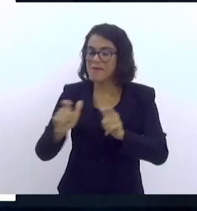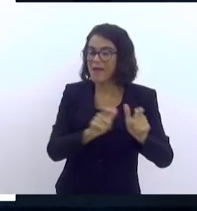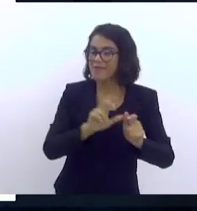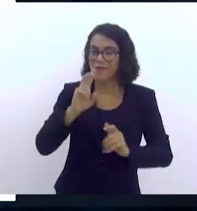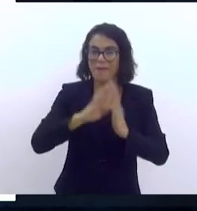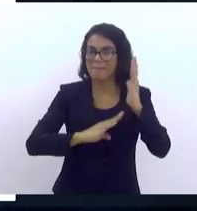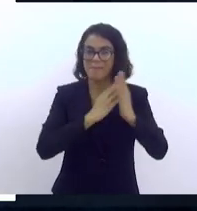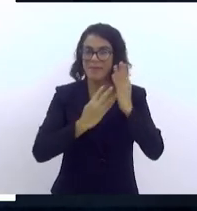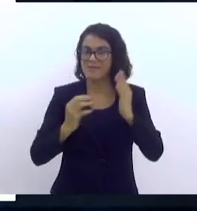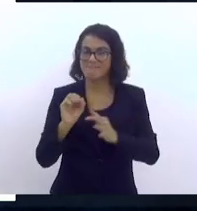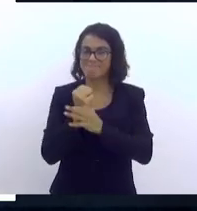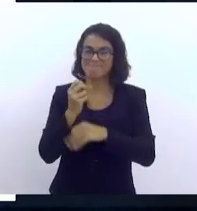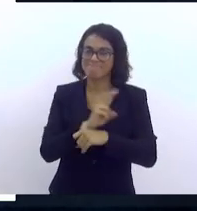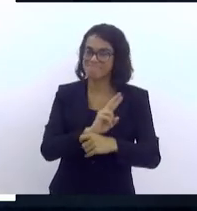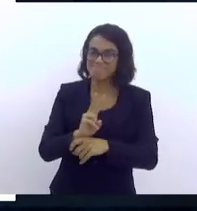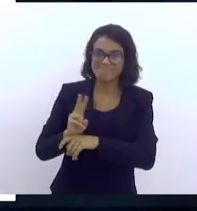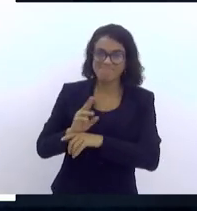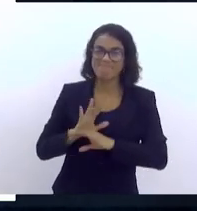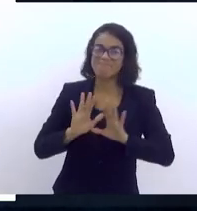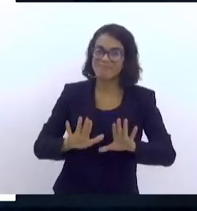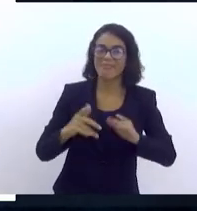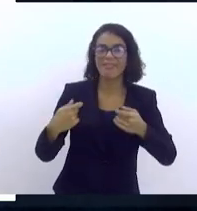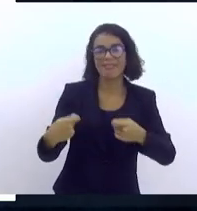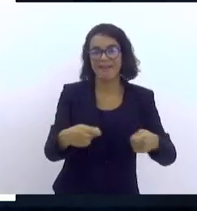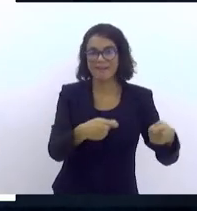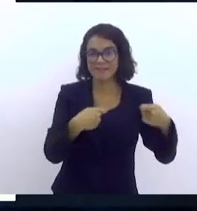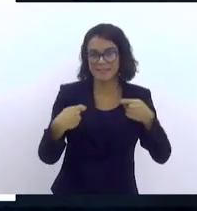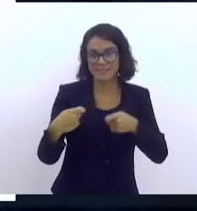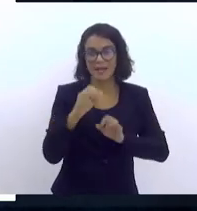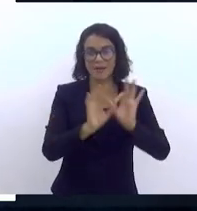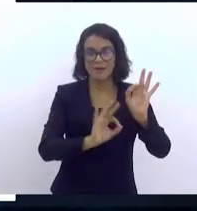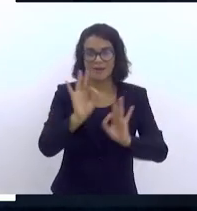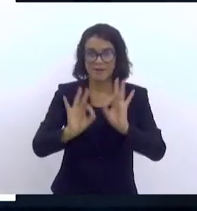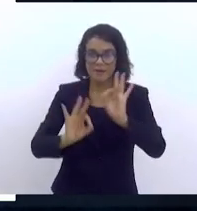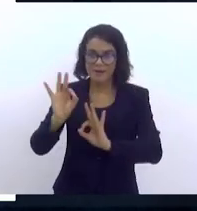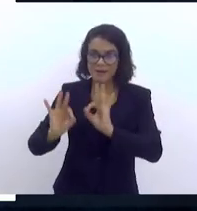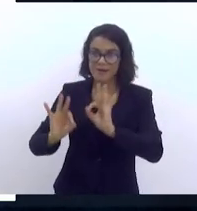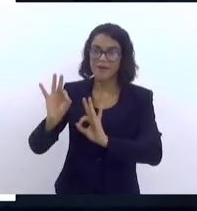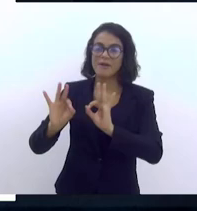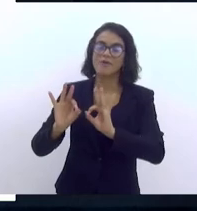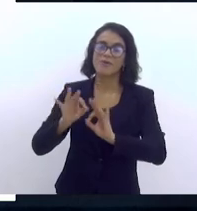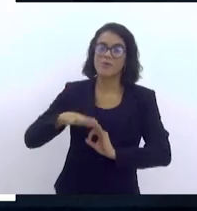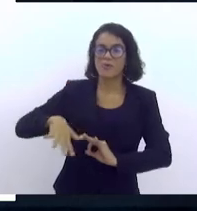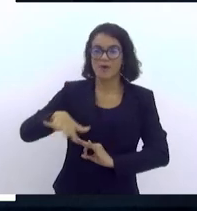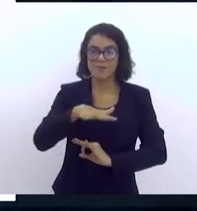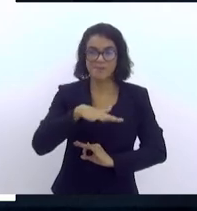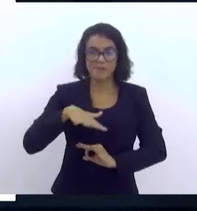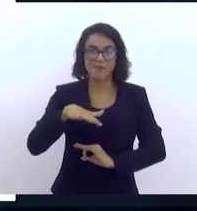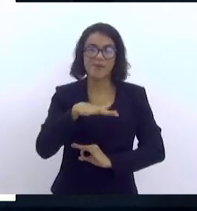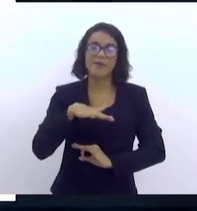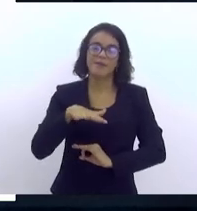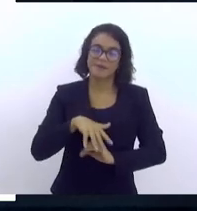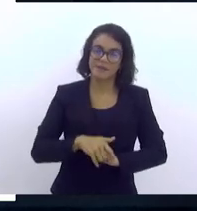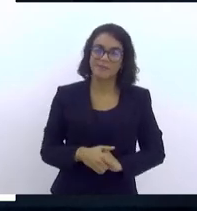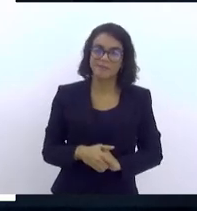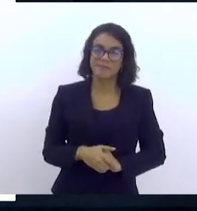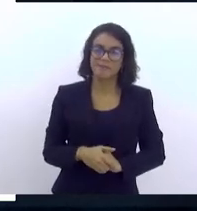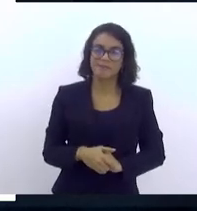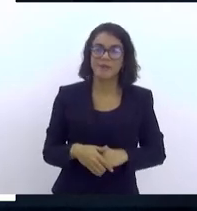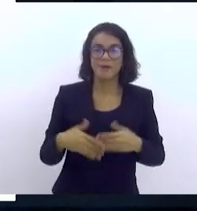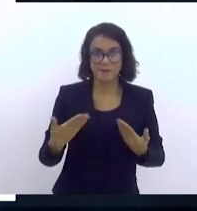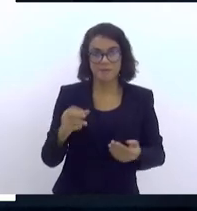de segurança que vai ser o necessário para organizar um ambiente em que as pessoas se sintam seguras